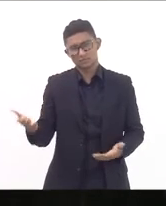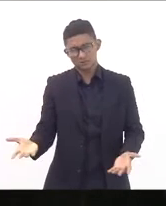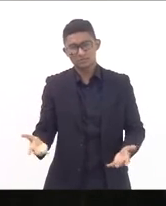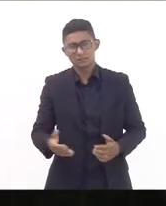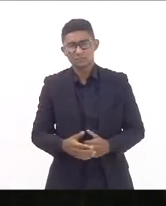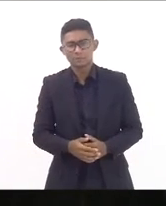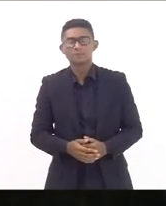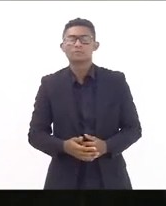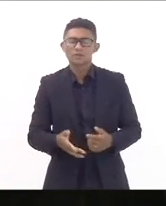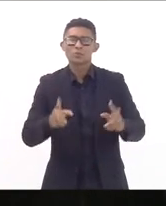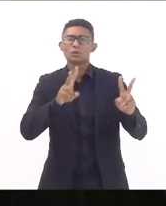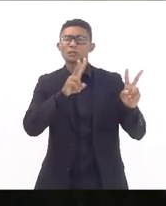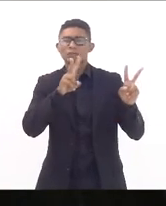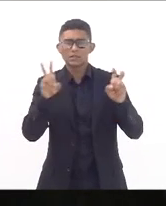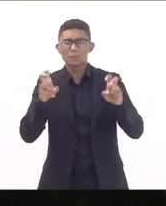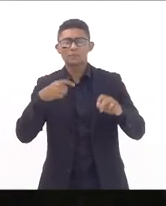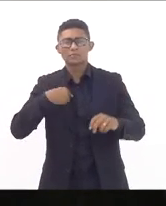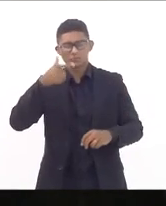nesse tema,